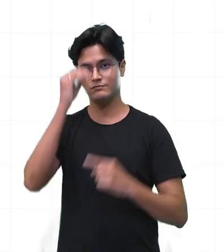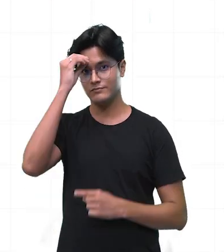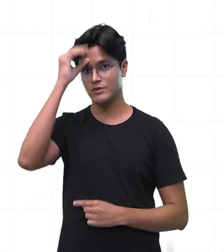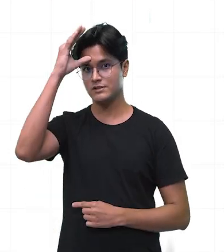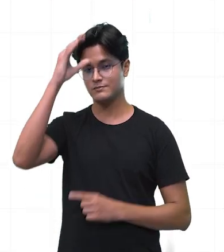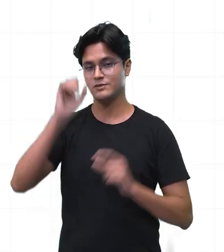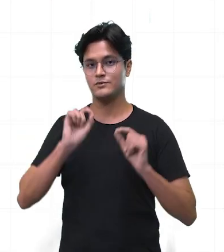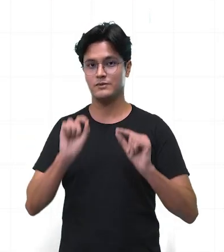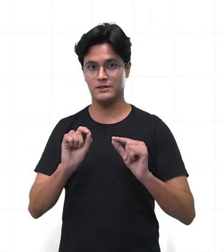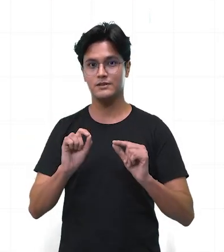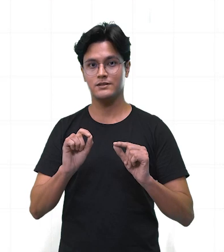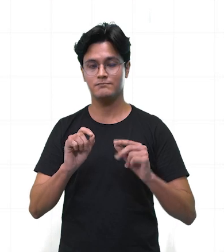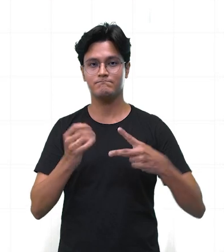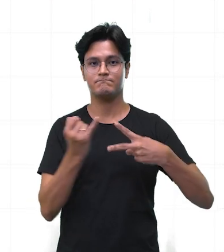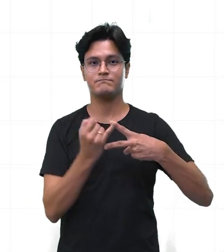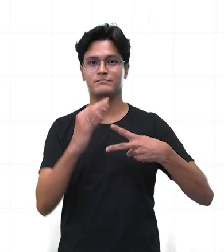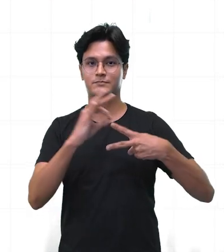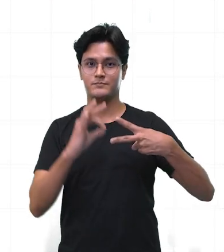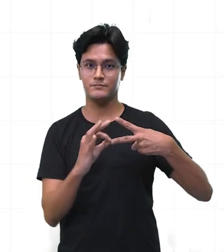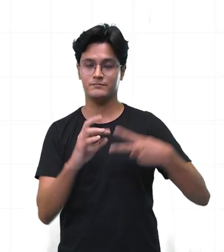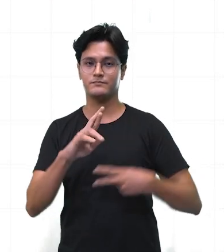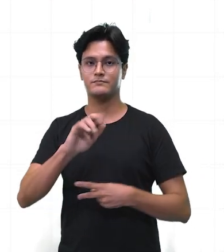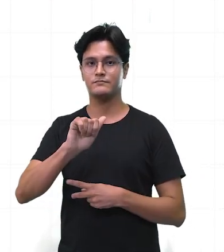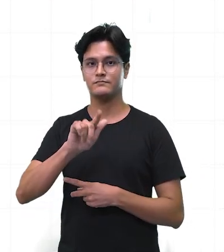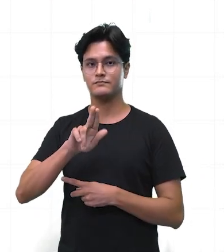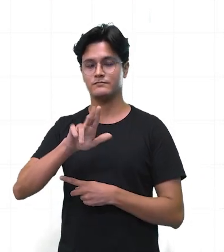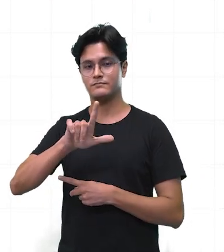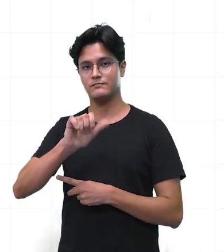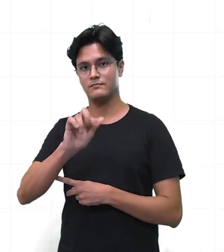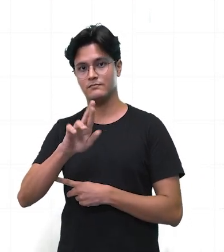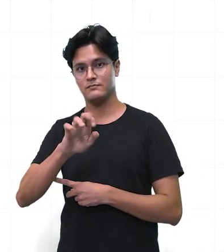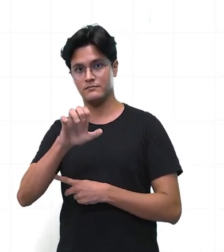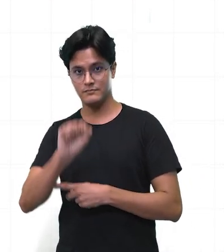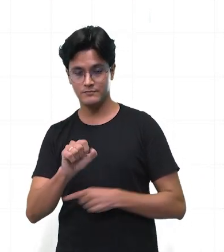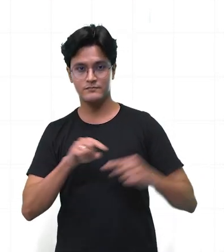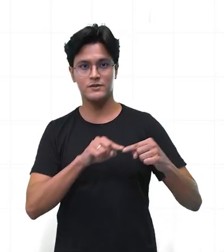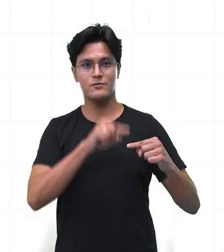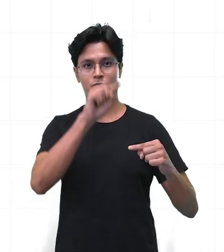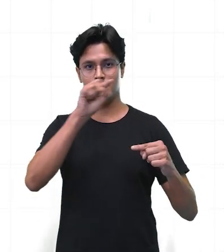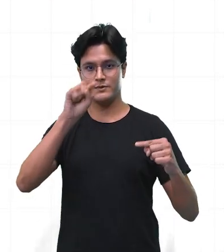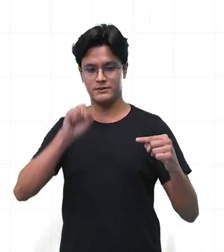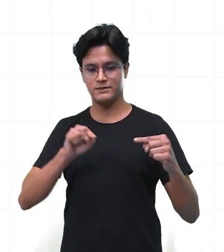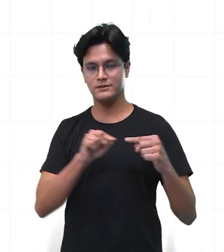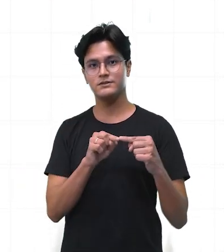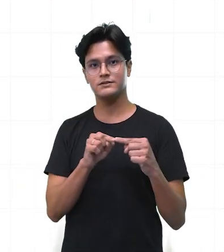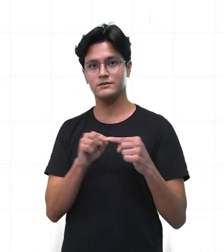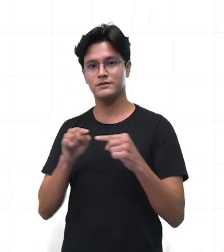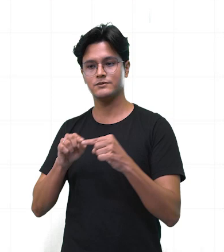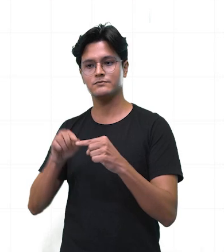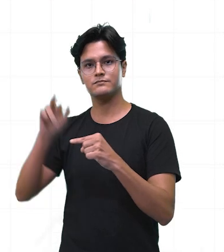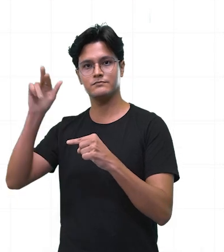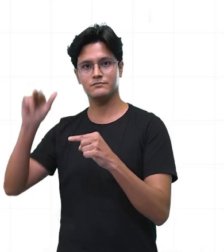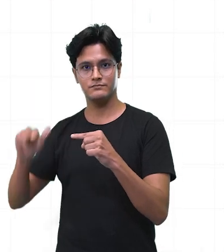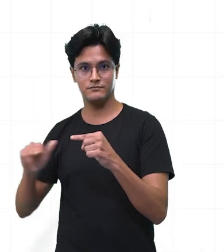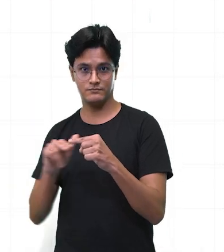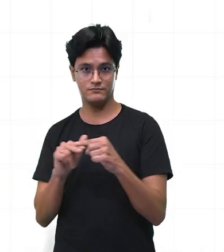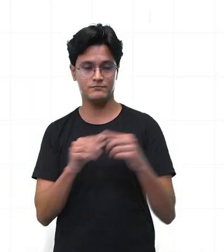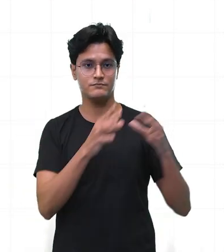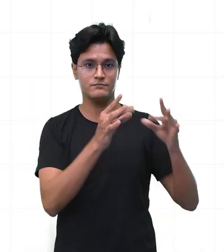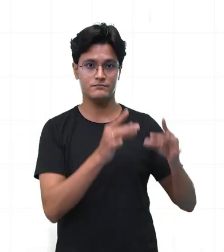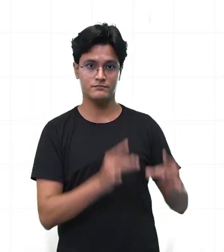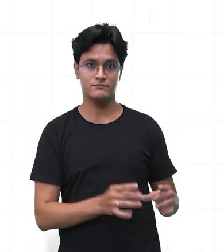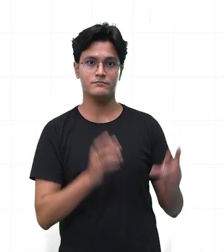é polígonos regulares, quadrado e triângulo equilátero. Detalhamento, relações entre